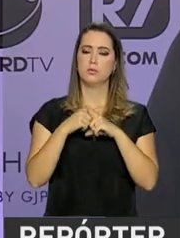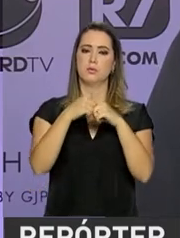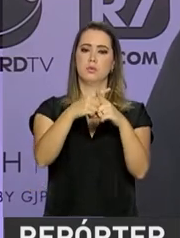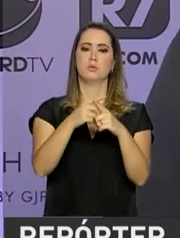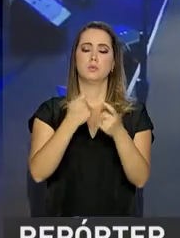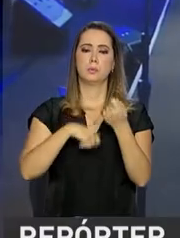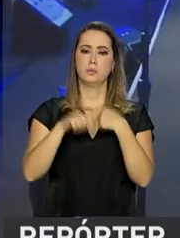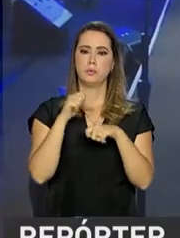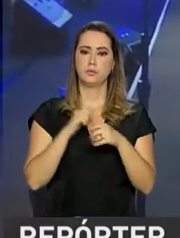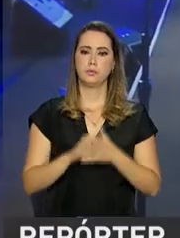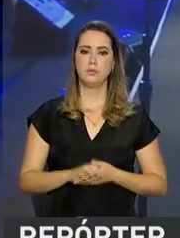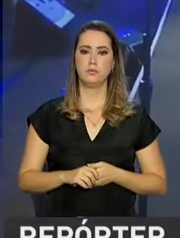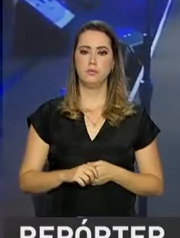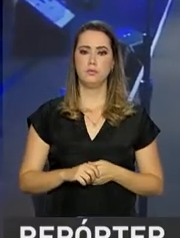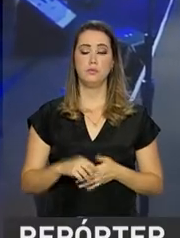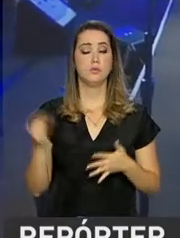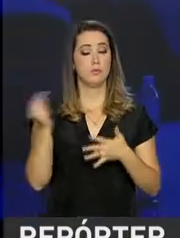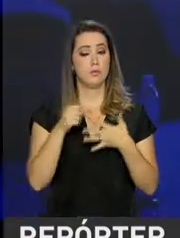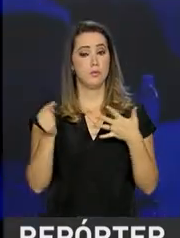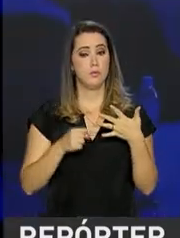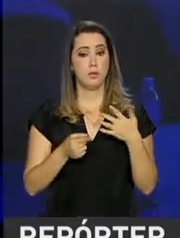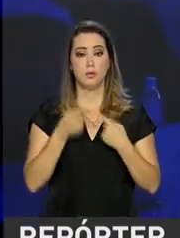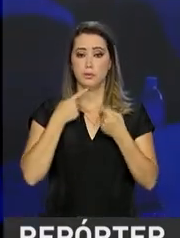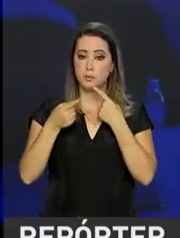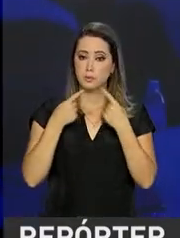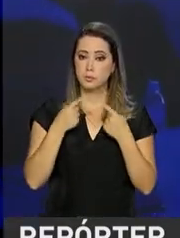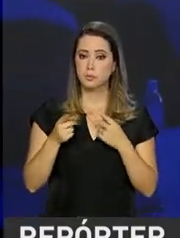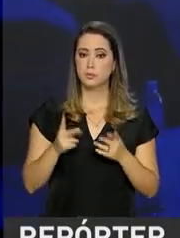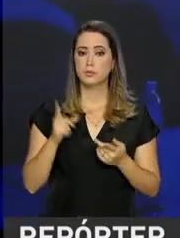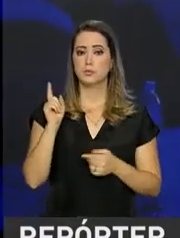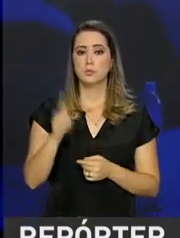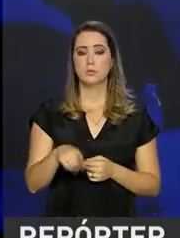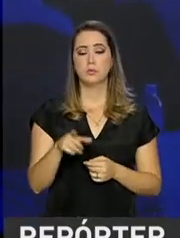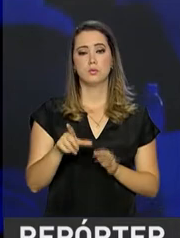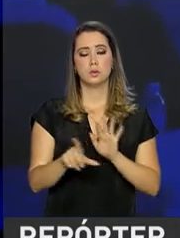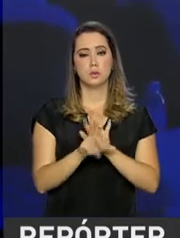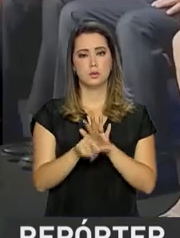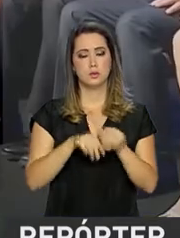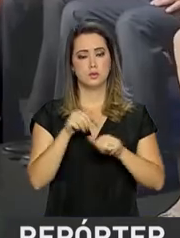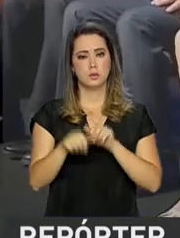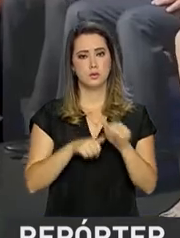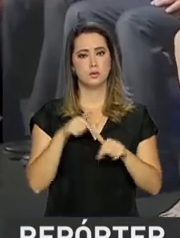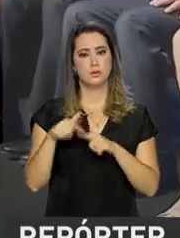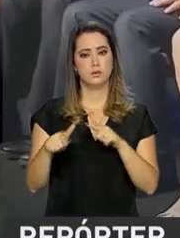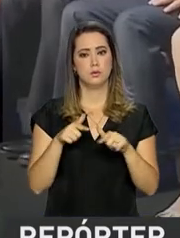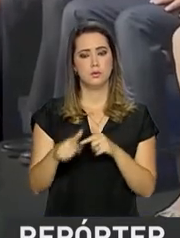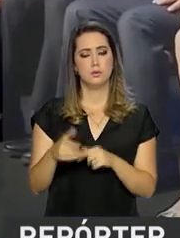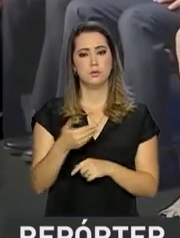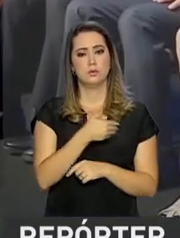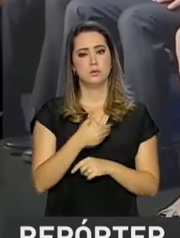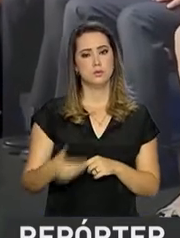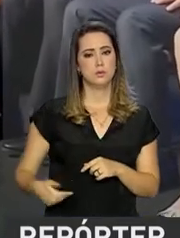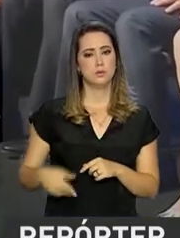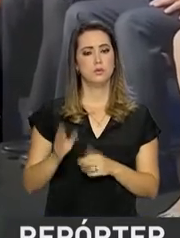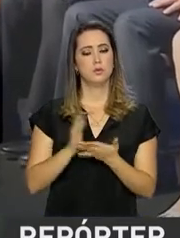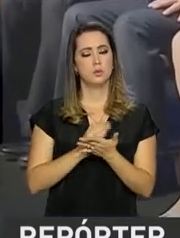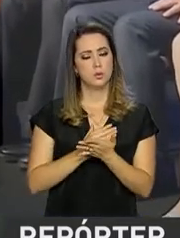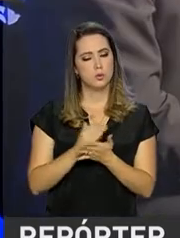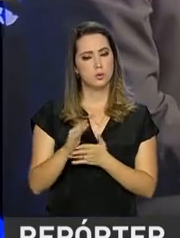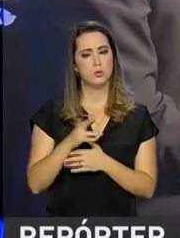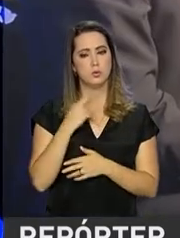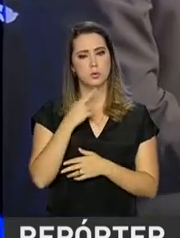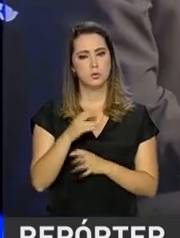pra economia entre os temas discutidos foi um consenso que a reforma trabalhista feita pelo governo já começou a dar